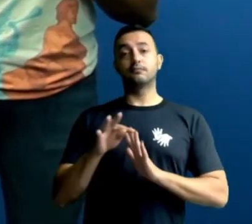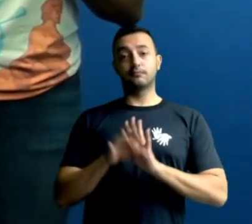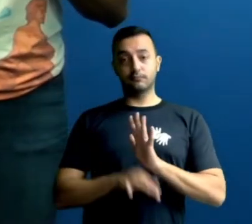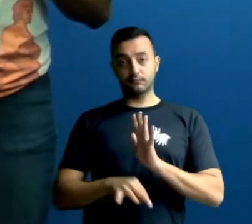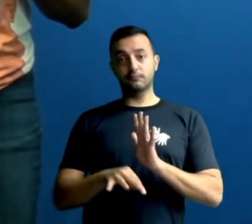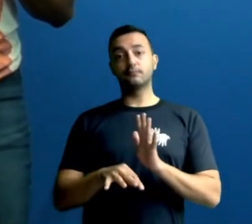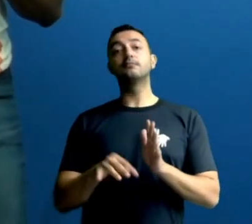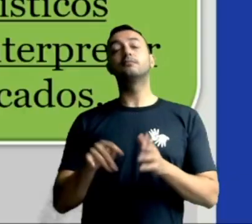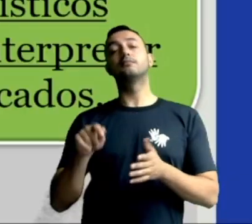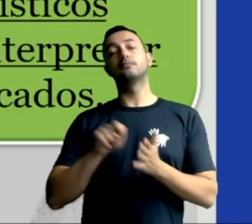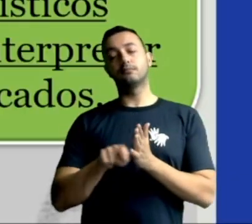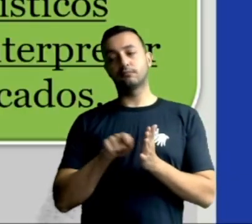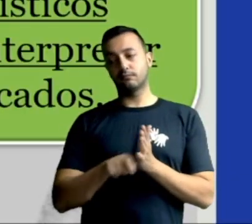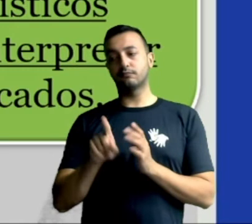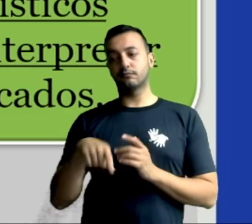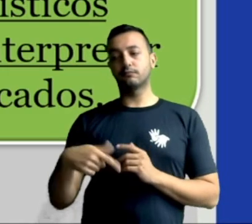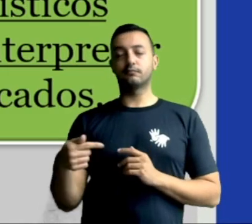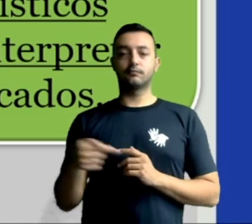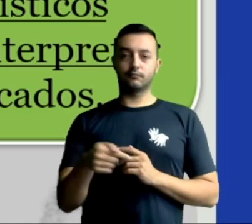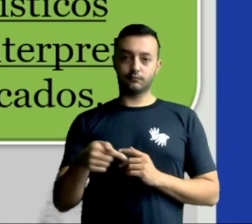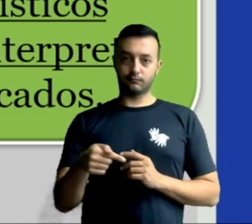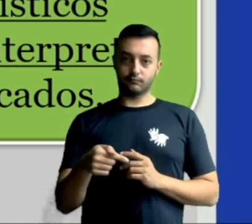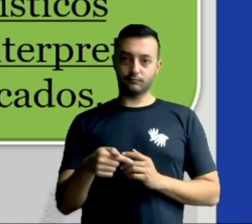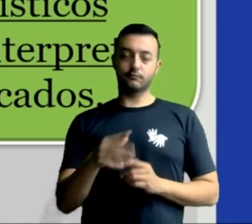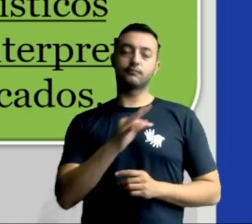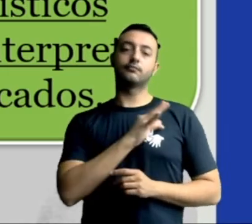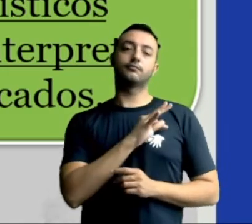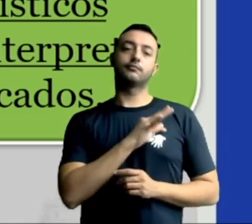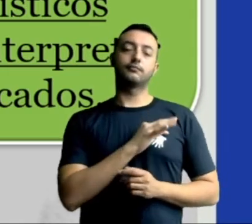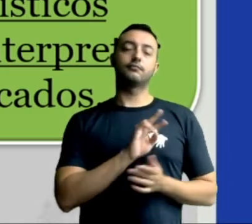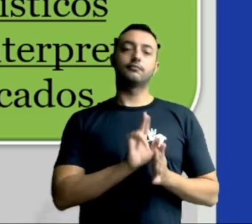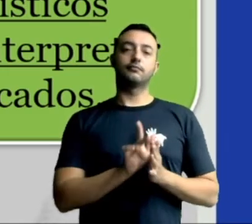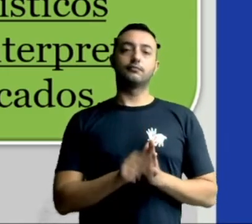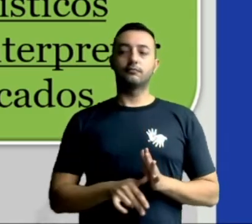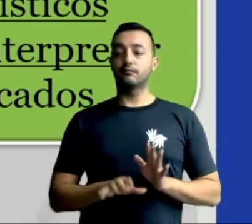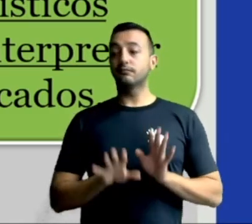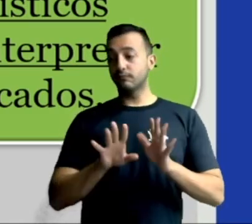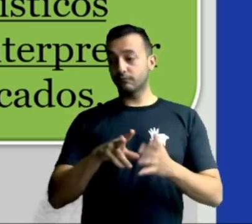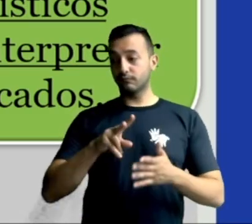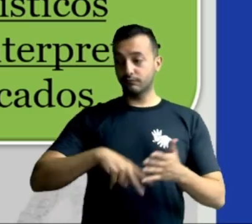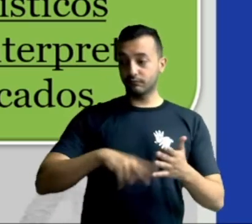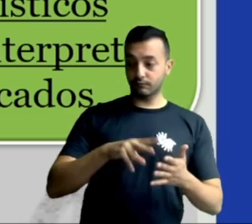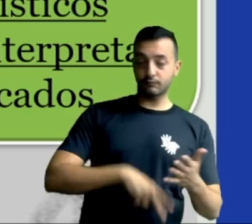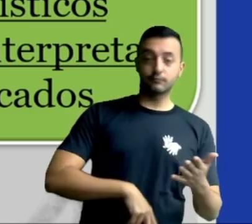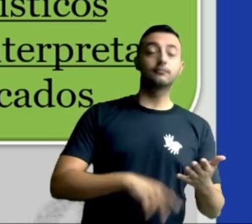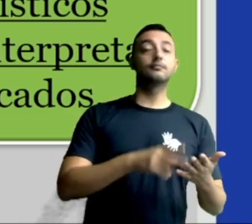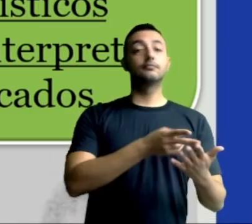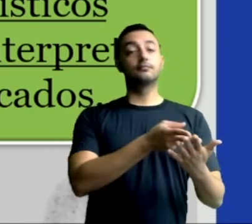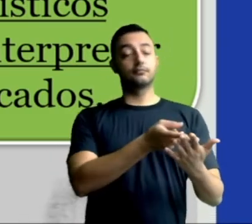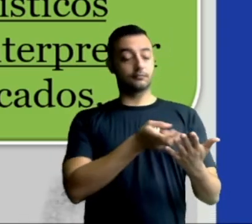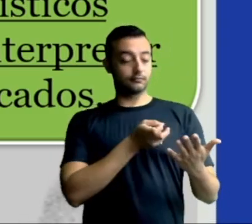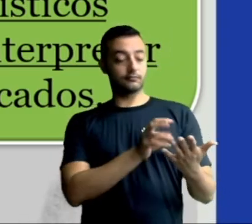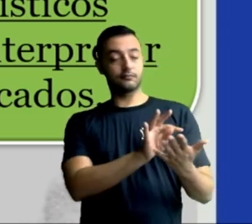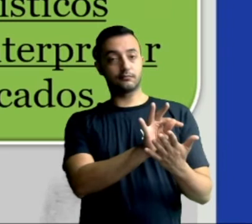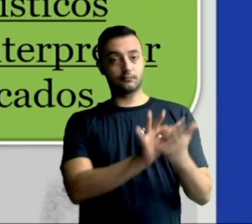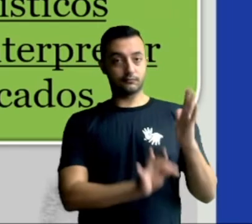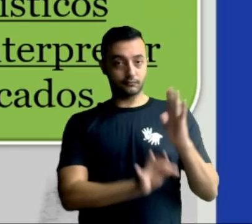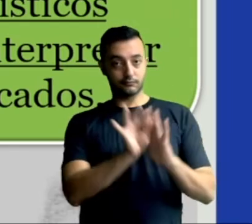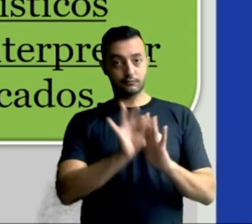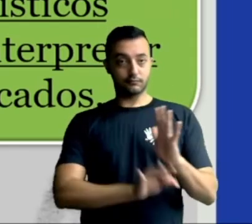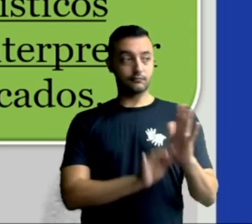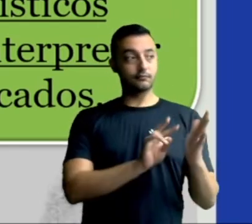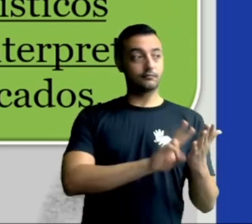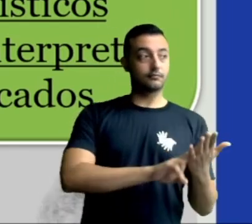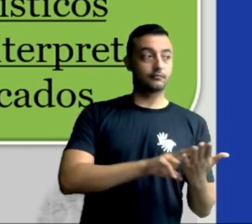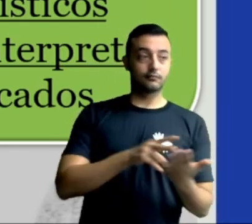foi o sétimo pontinho dessas técnicas. Agora, a leitura e a interpretação de texto. Gente, uma está ligada